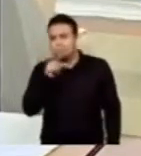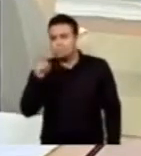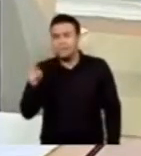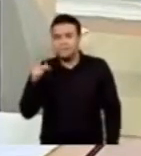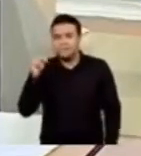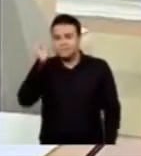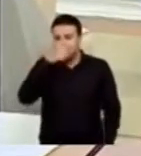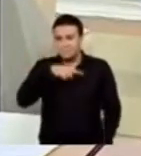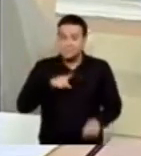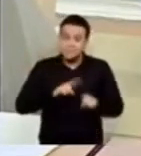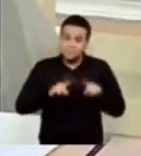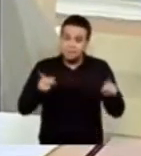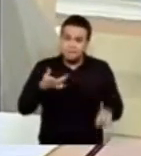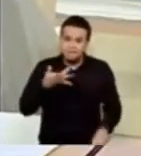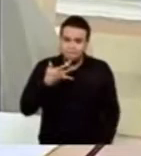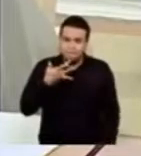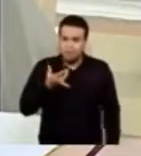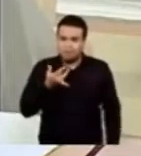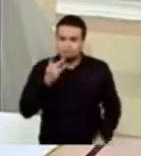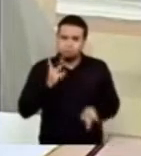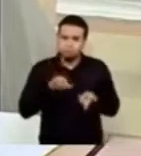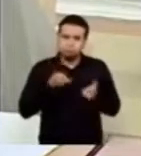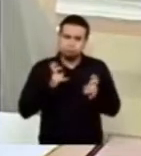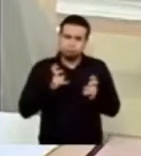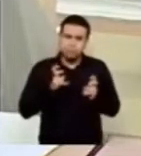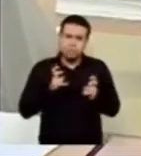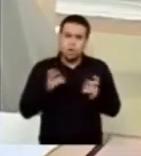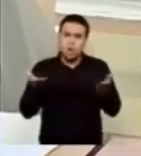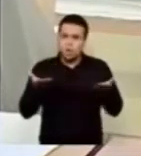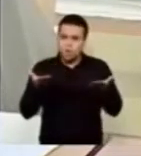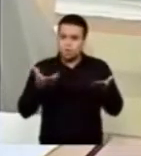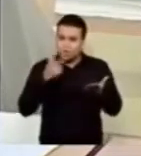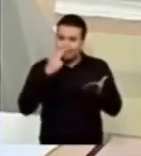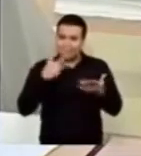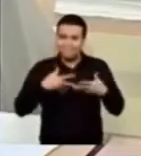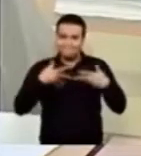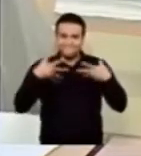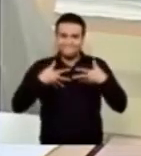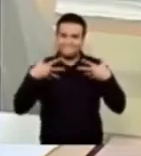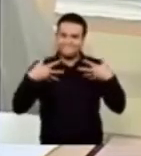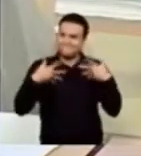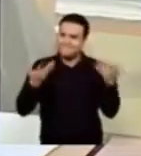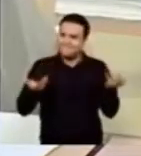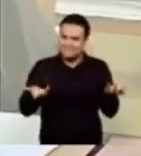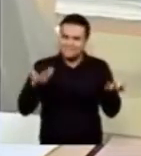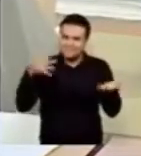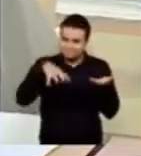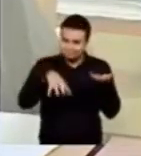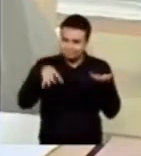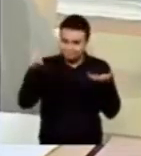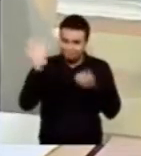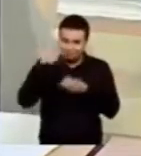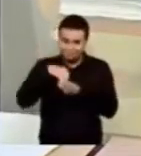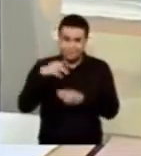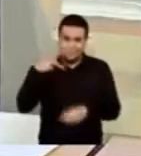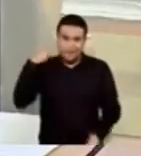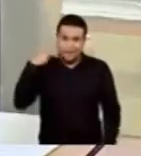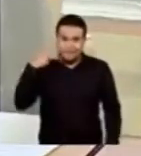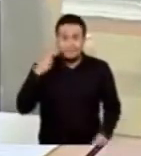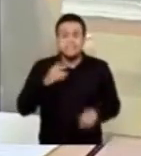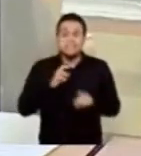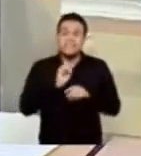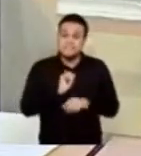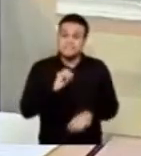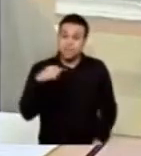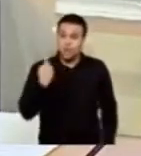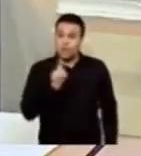é fácil ver que o clima atual do parlamento é de animosidade. Se nós partimos